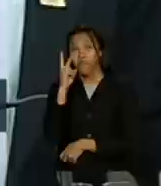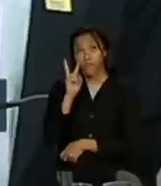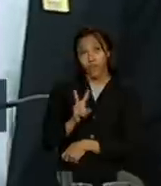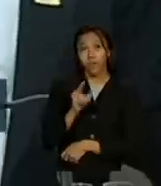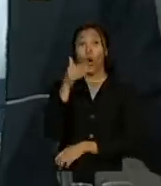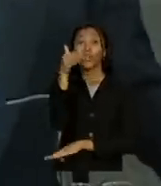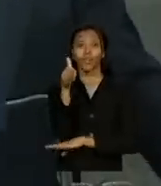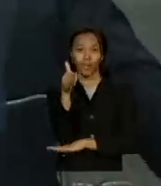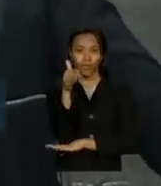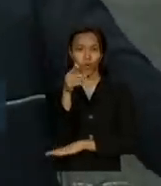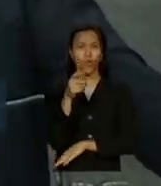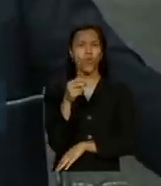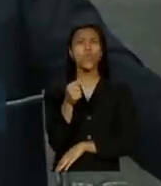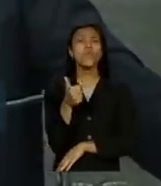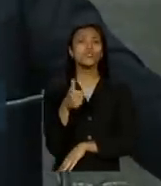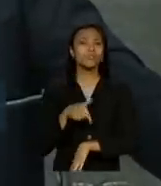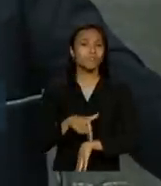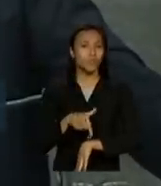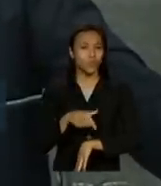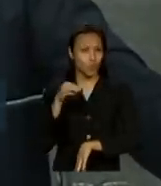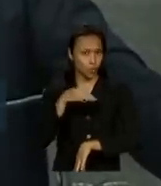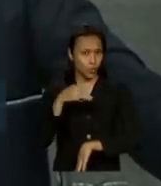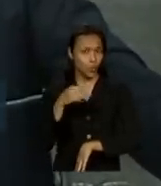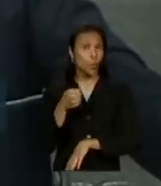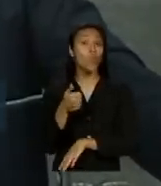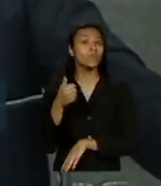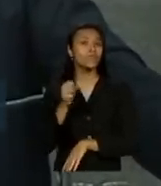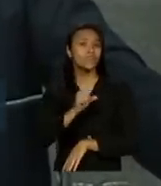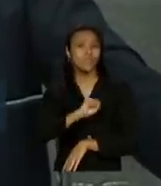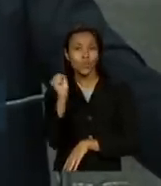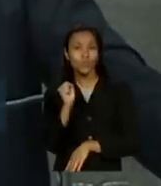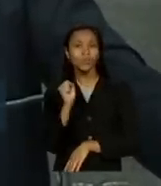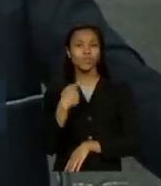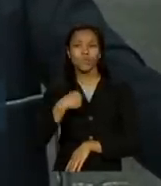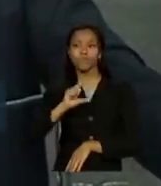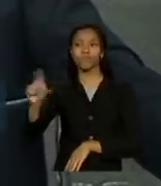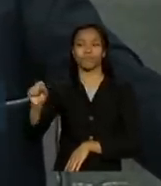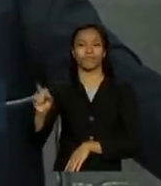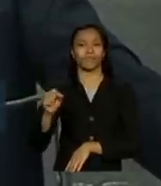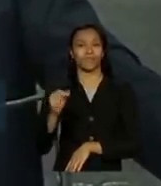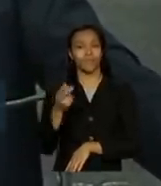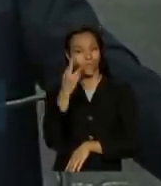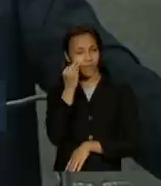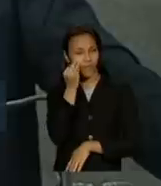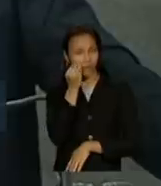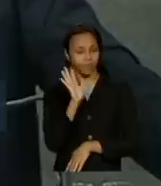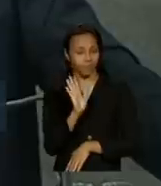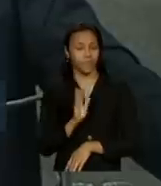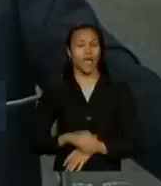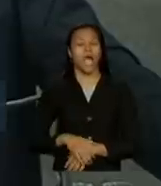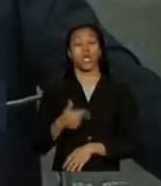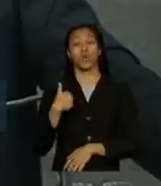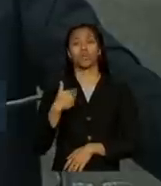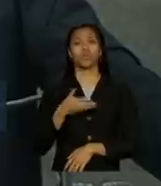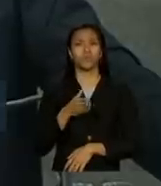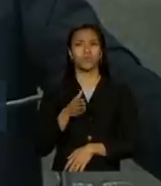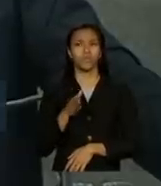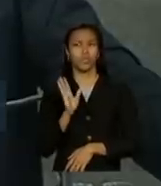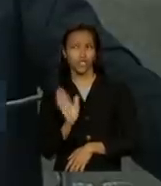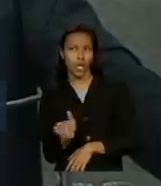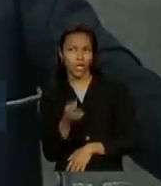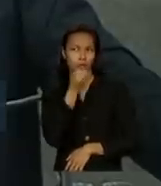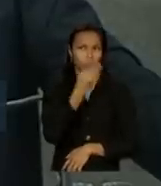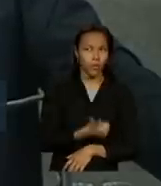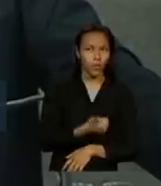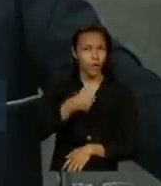hotel em quantos minutos os segundos tu consegue sair do hotel Tá certo e aí essa diga Olha você imediatamente vê esse processo Tá dominado ou não